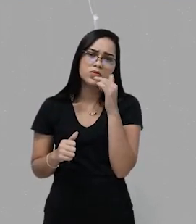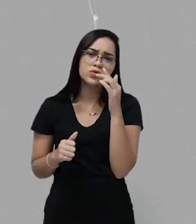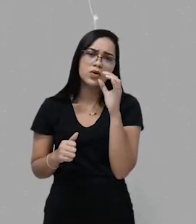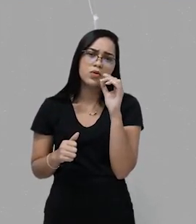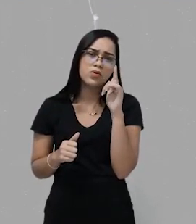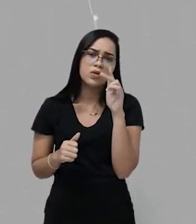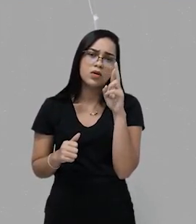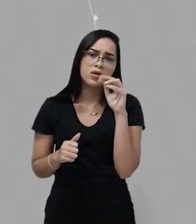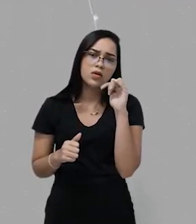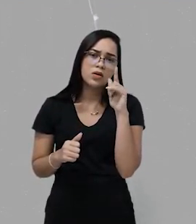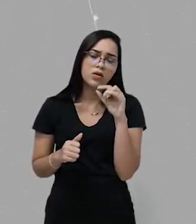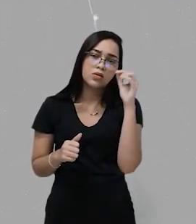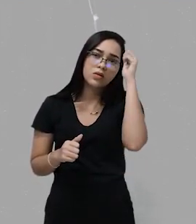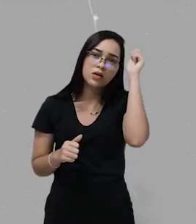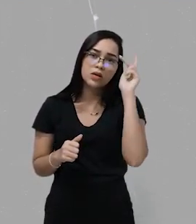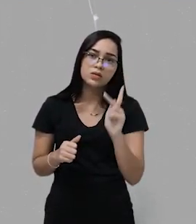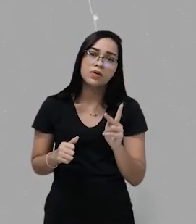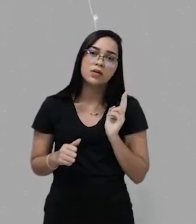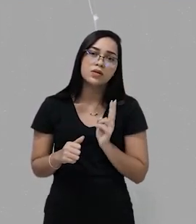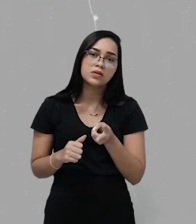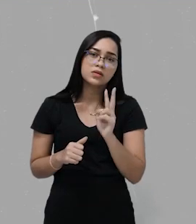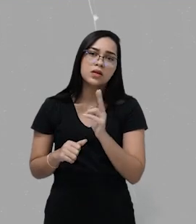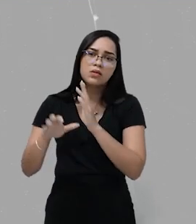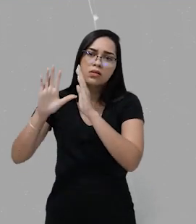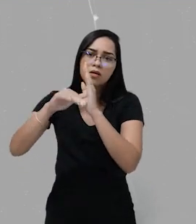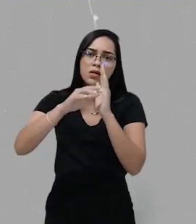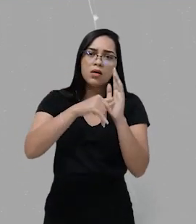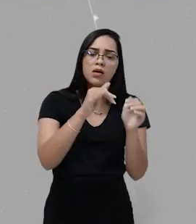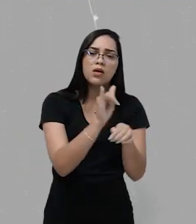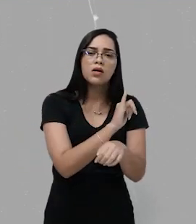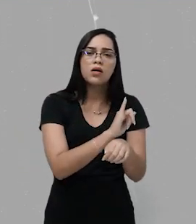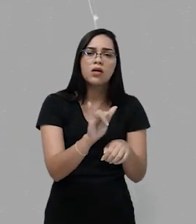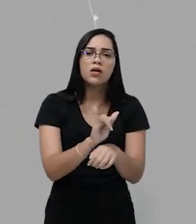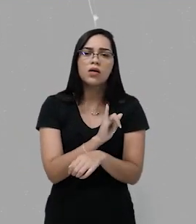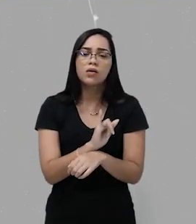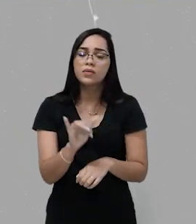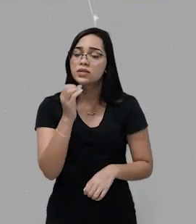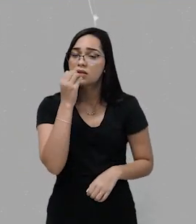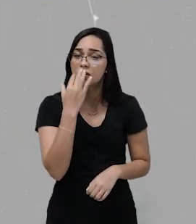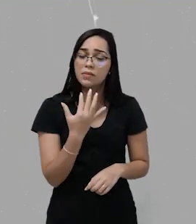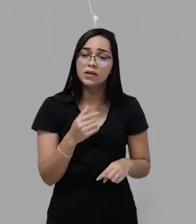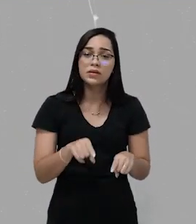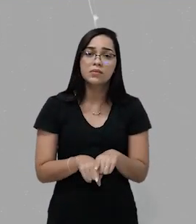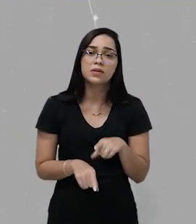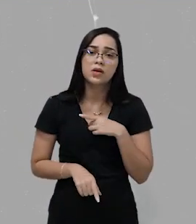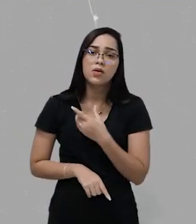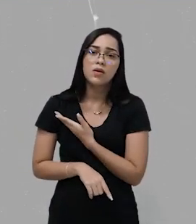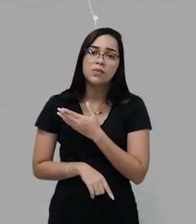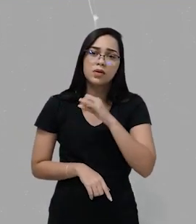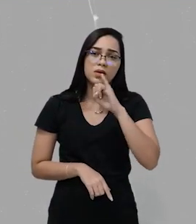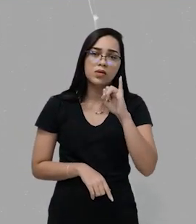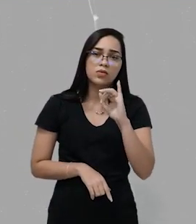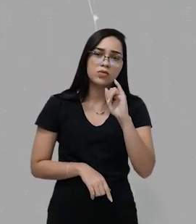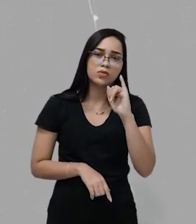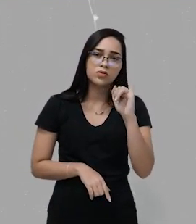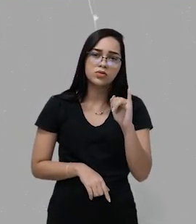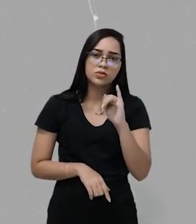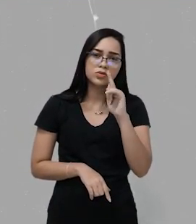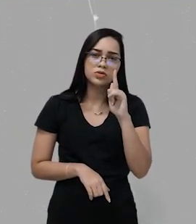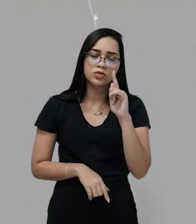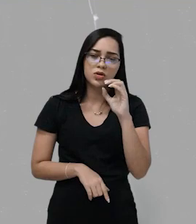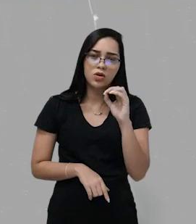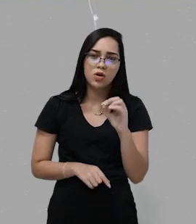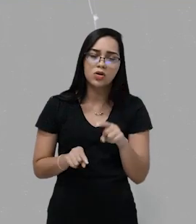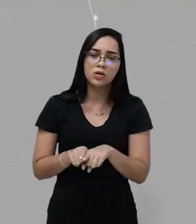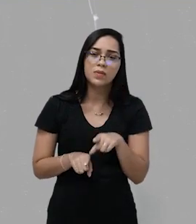era muito esperto e vivia armando historinhas para se dar bem, tinha um amigo Chicó, e tínhamos ainda